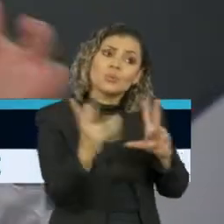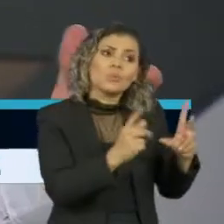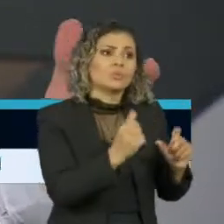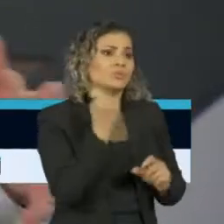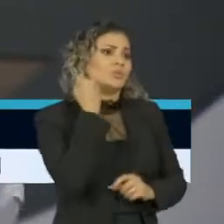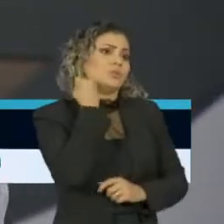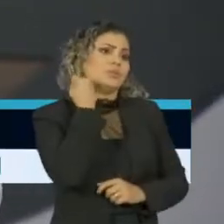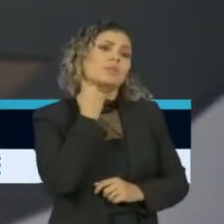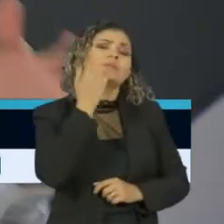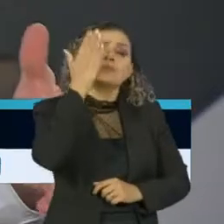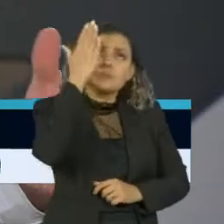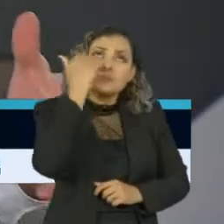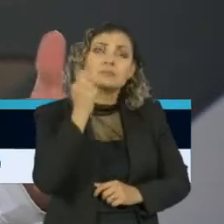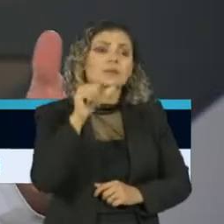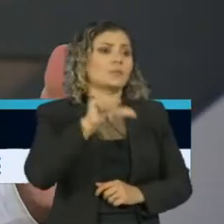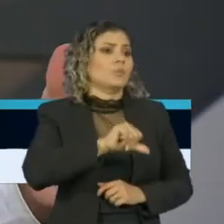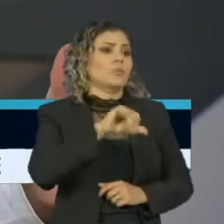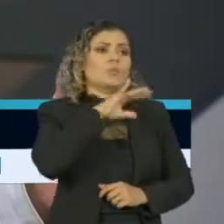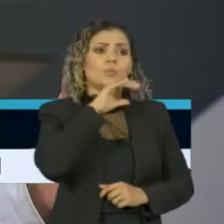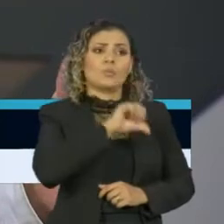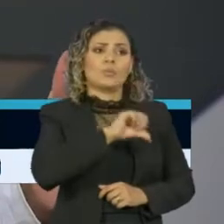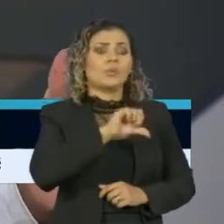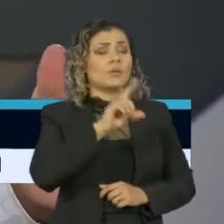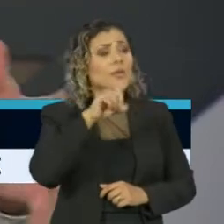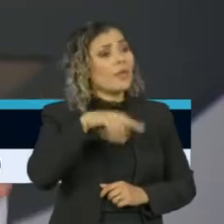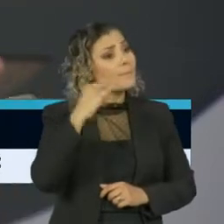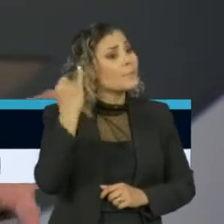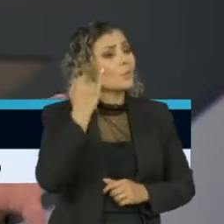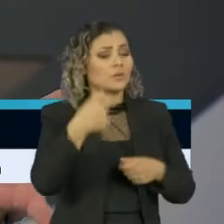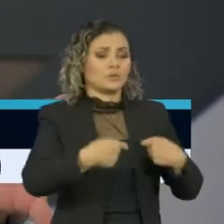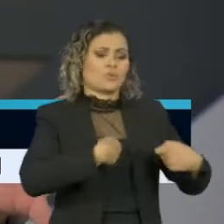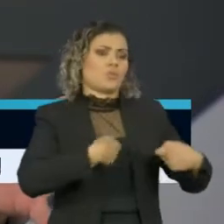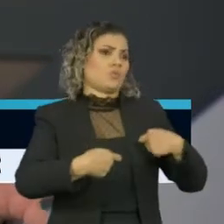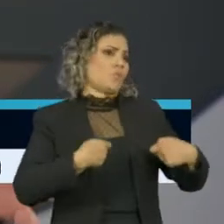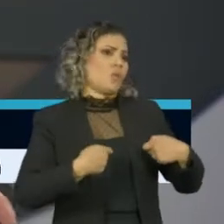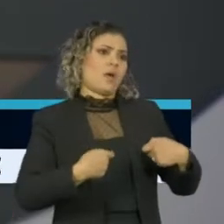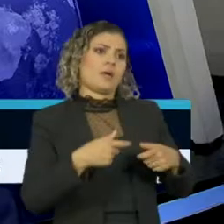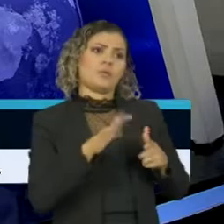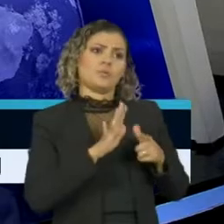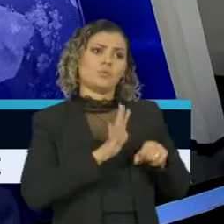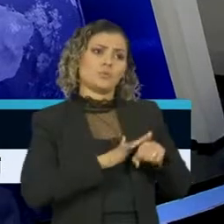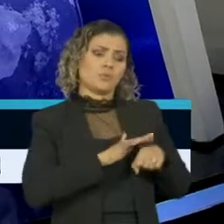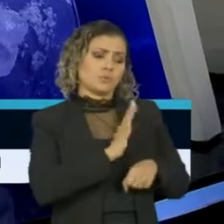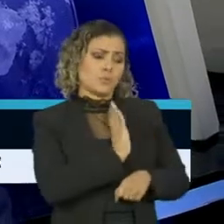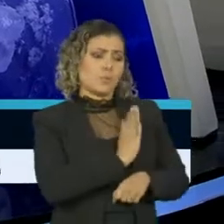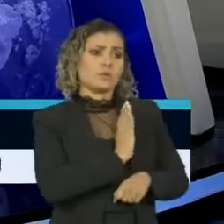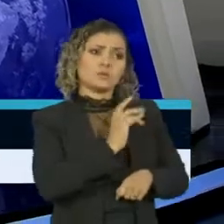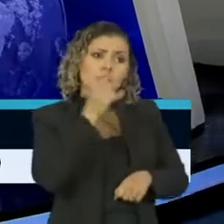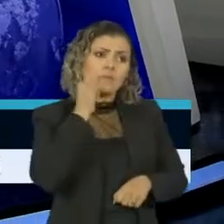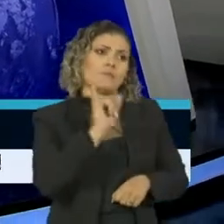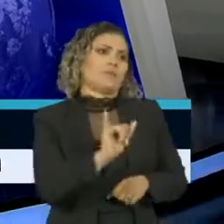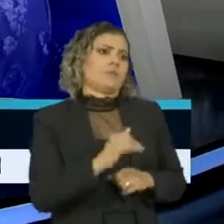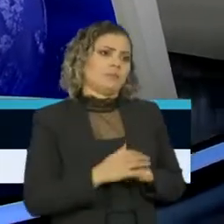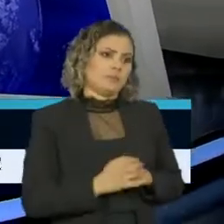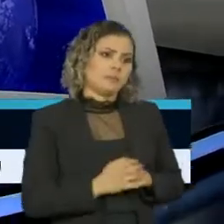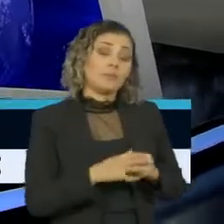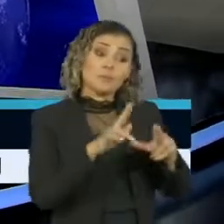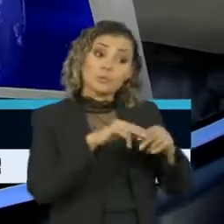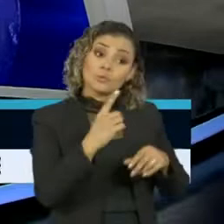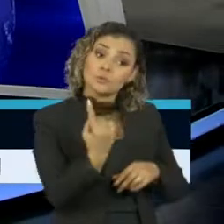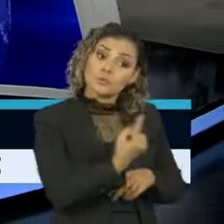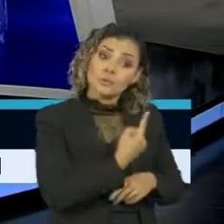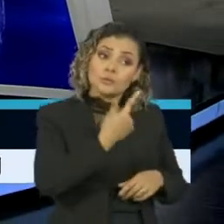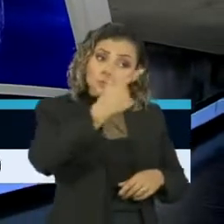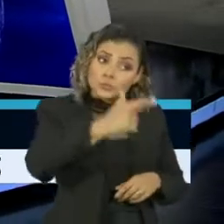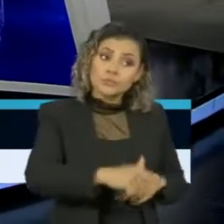o stress é terrível é um é um componente muito importante da doença cardiovascular então temos que voltar a